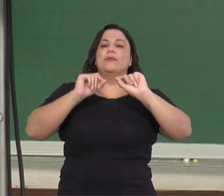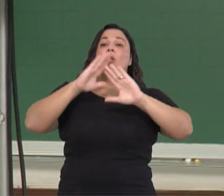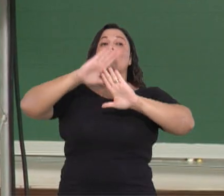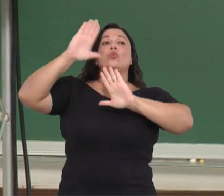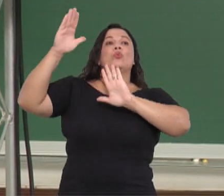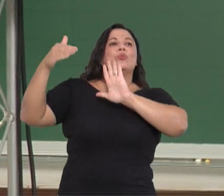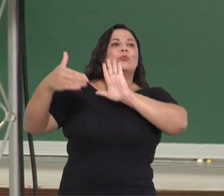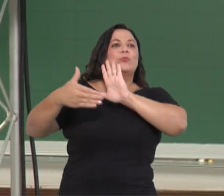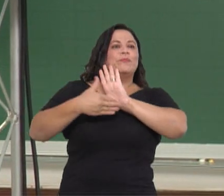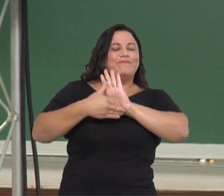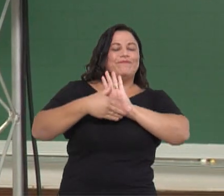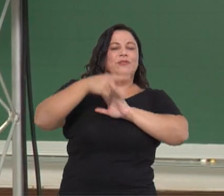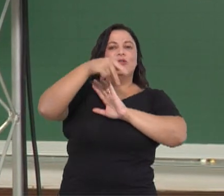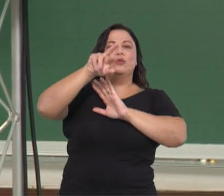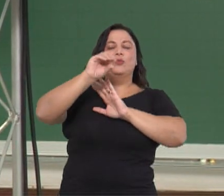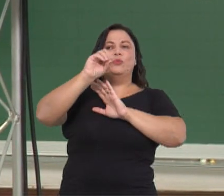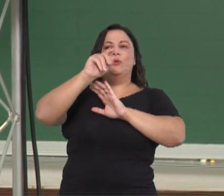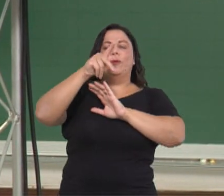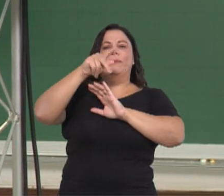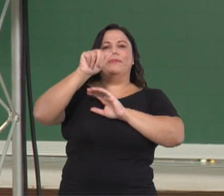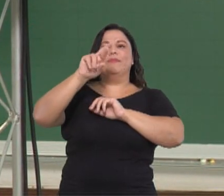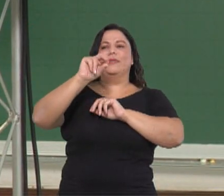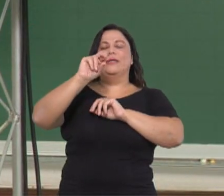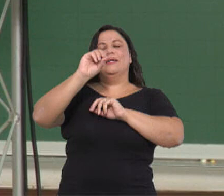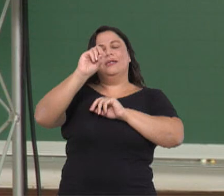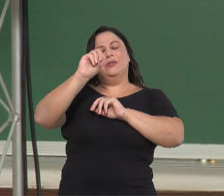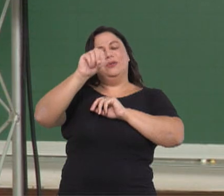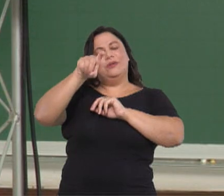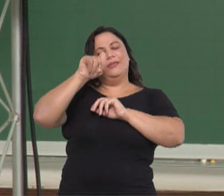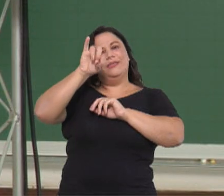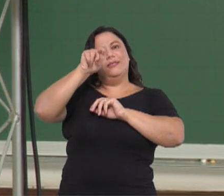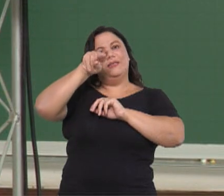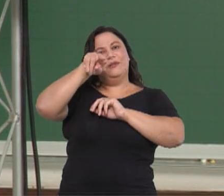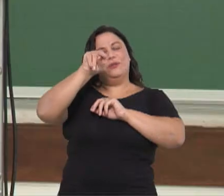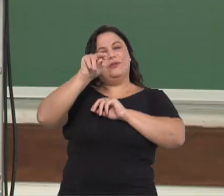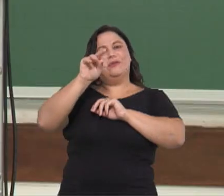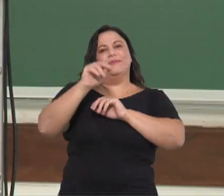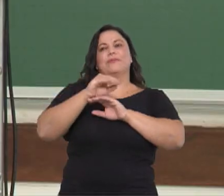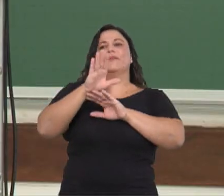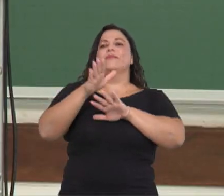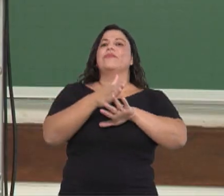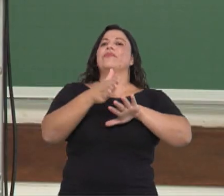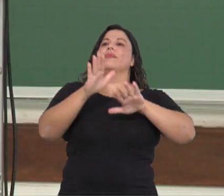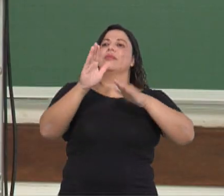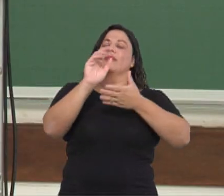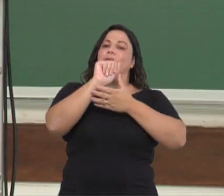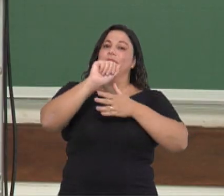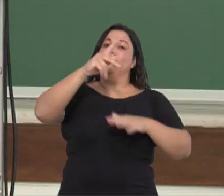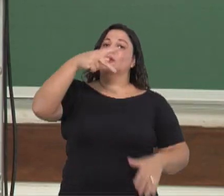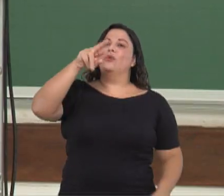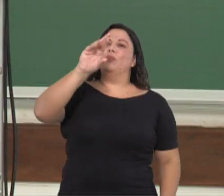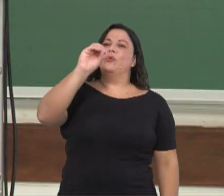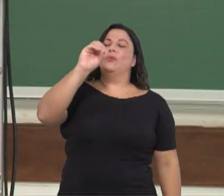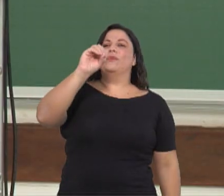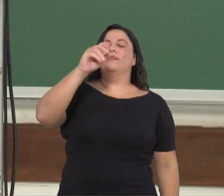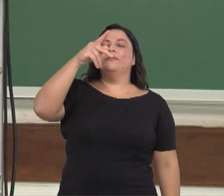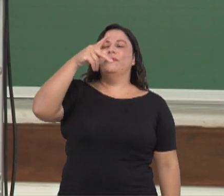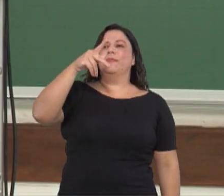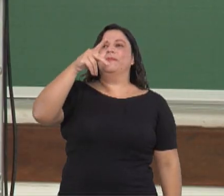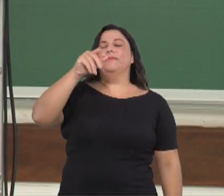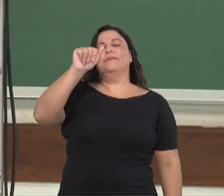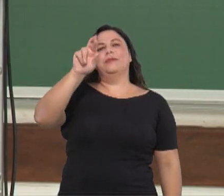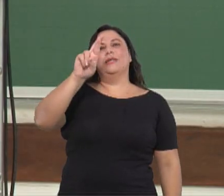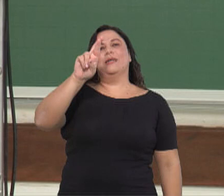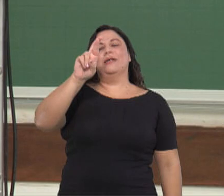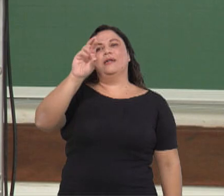Porque todas as proparoxítonas são acentuadas sem exceção. Qual é a regra das